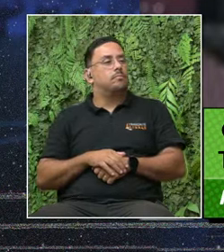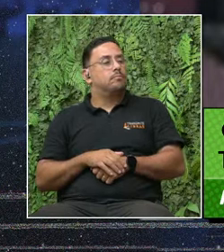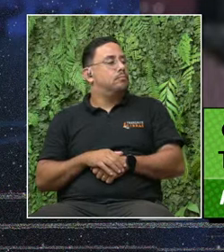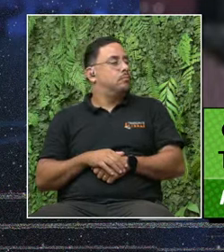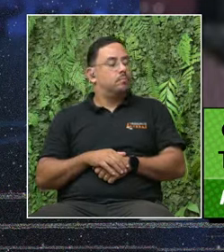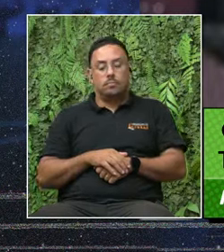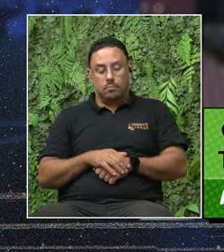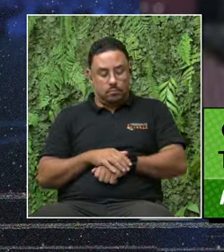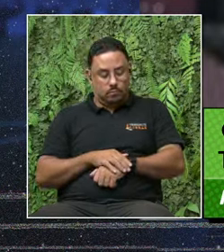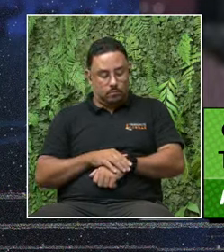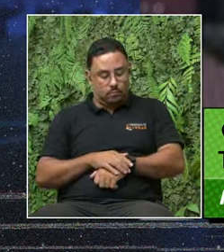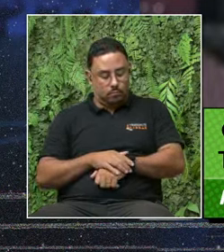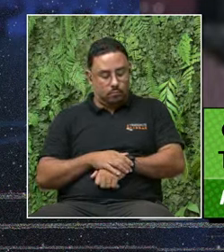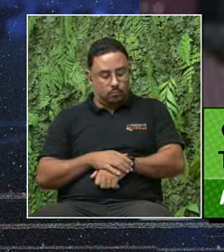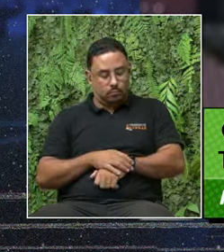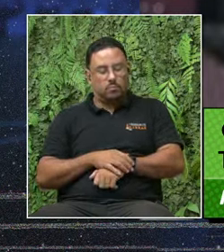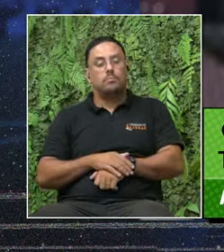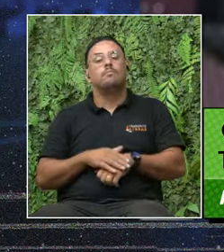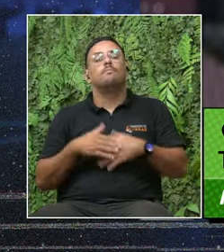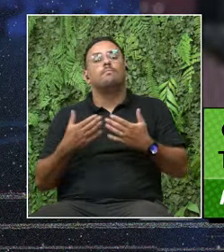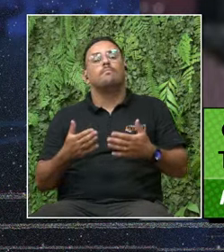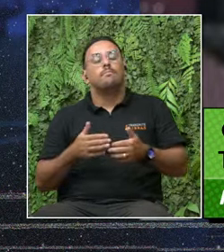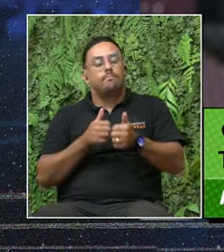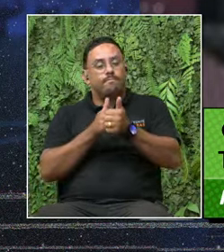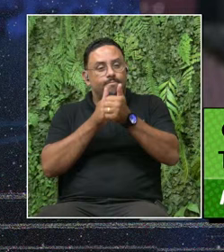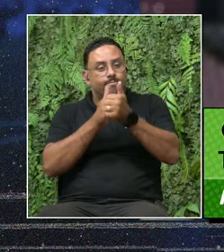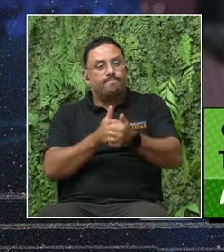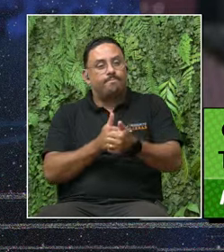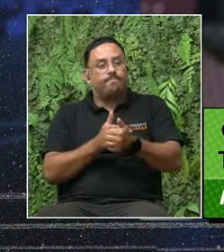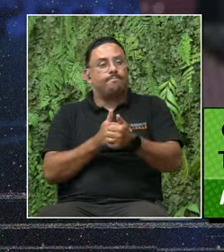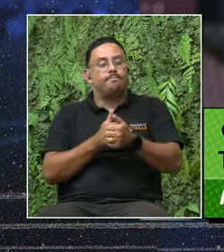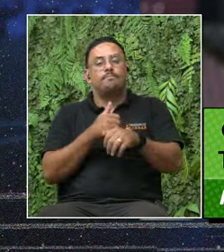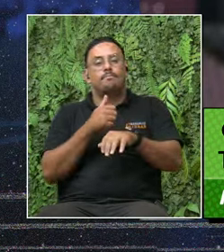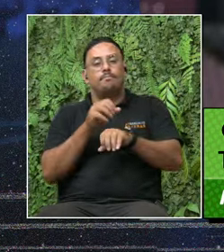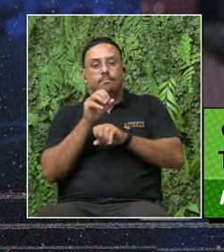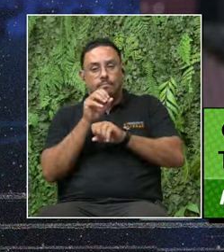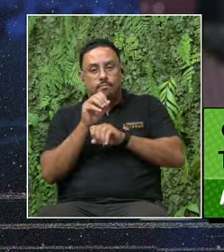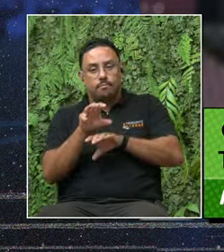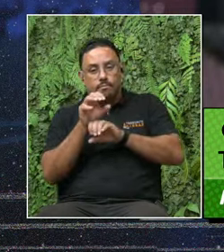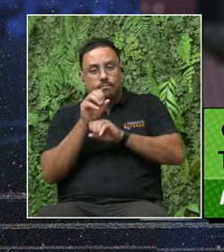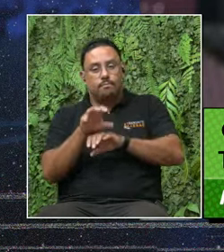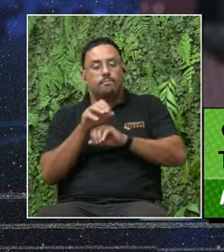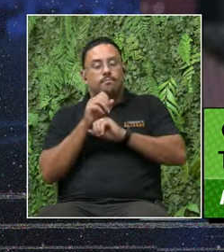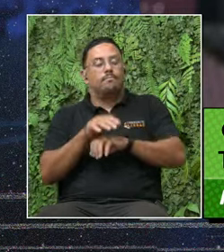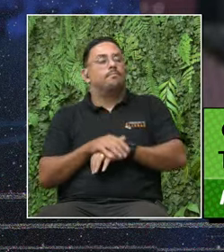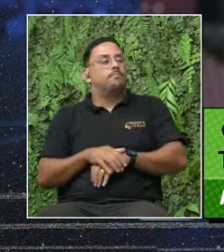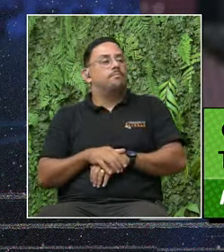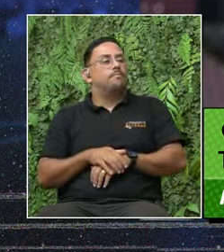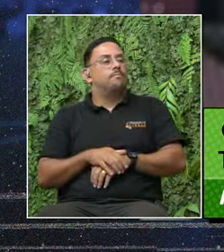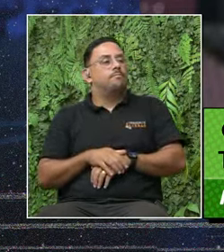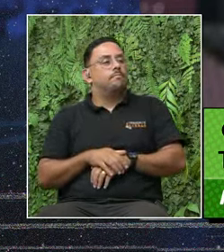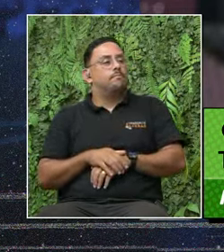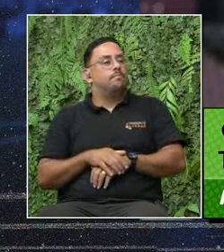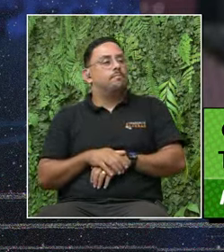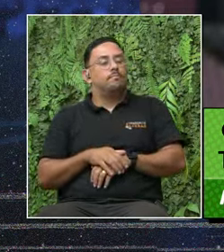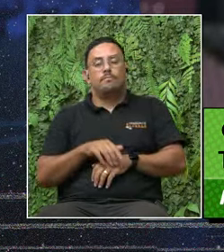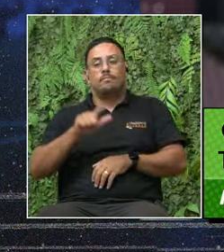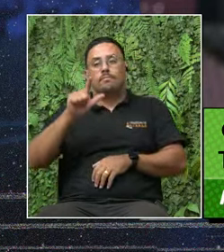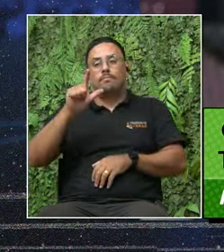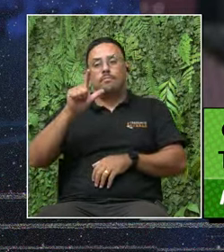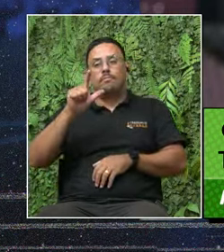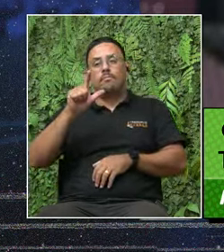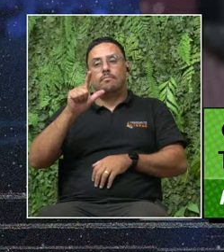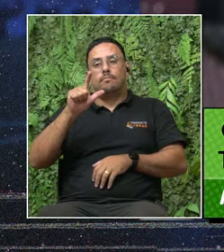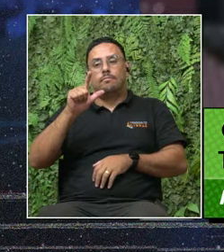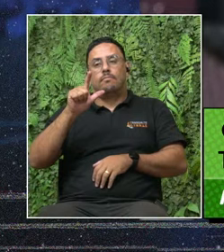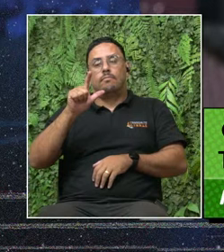pode passar aí estamos acompanhando o treinador do técnico larcamon do